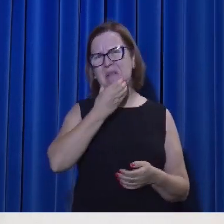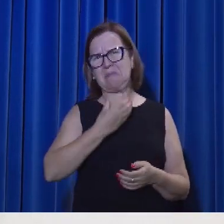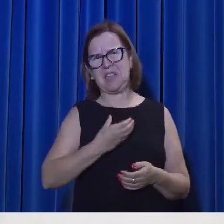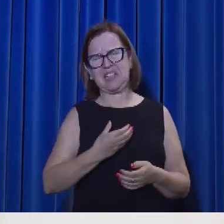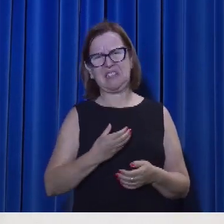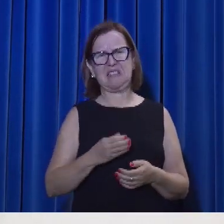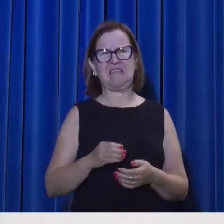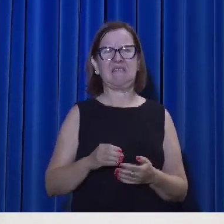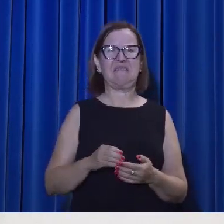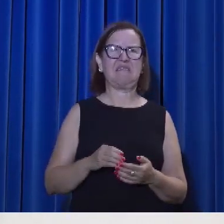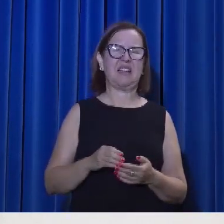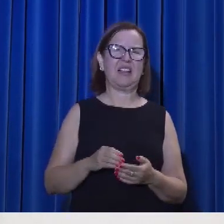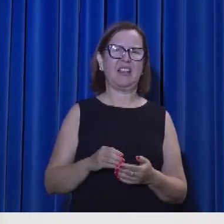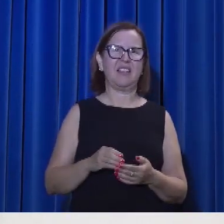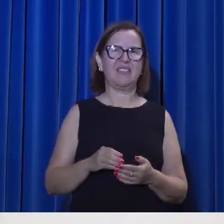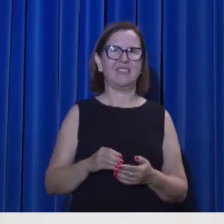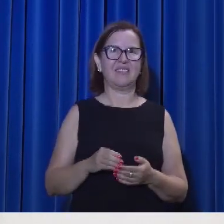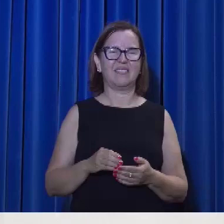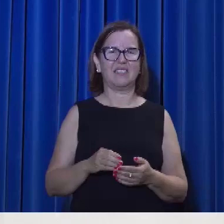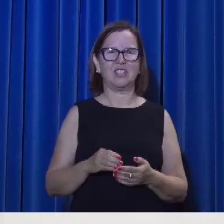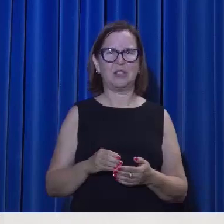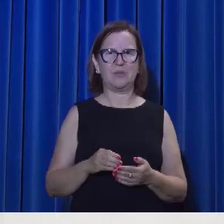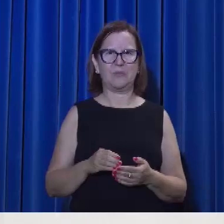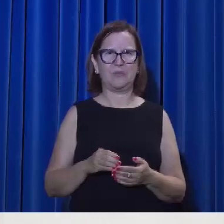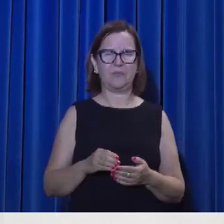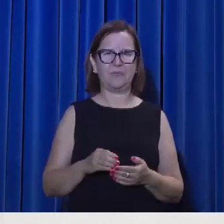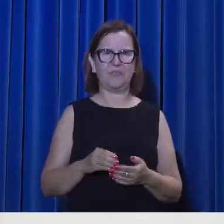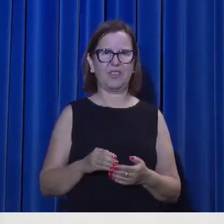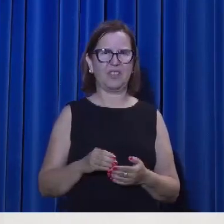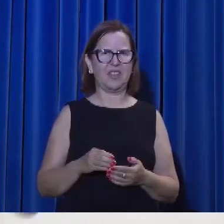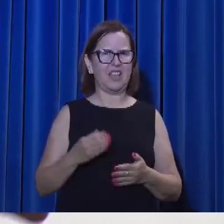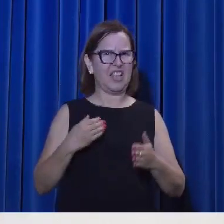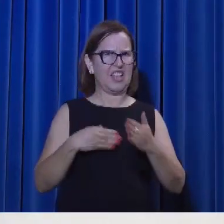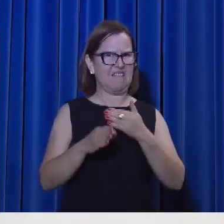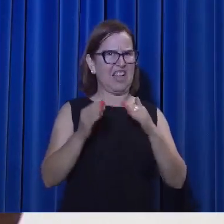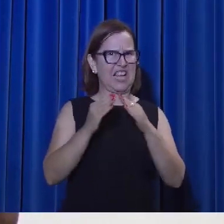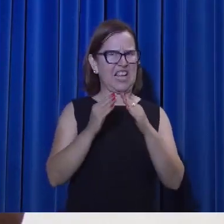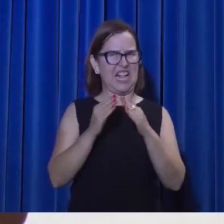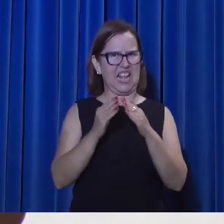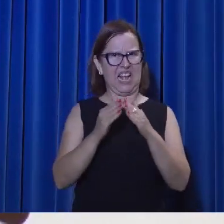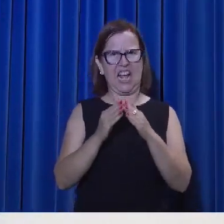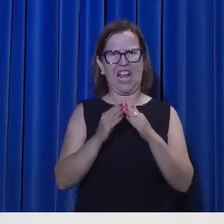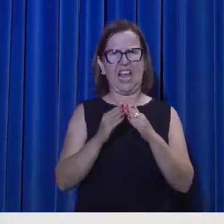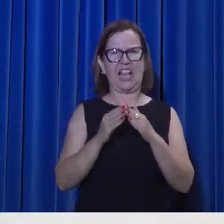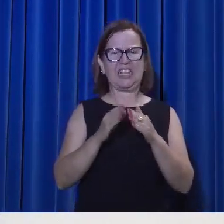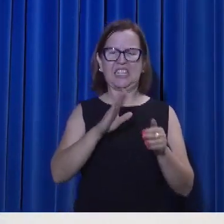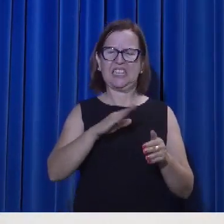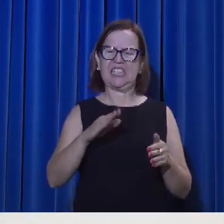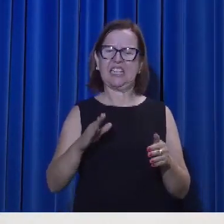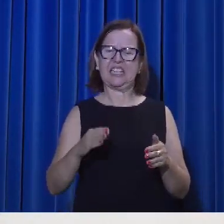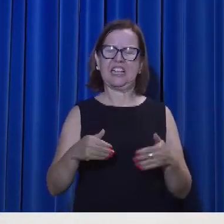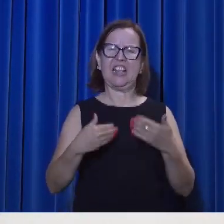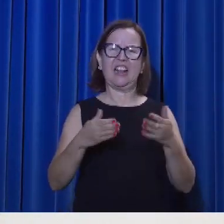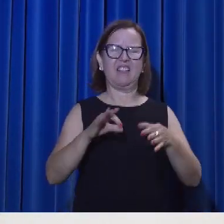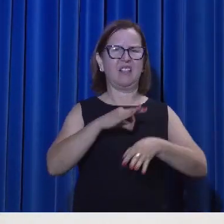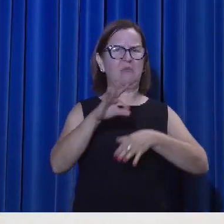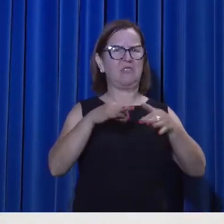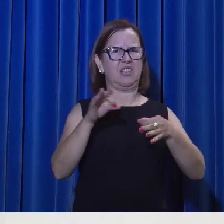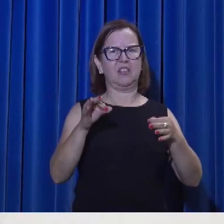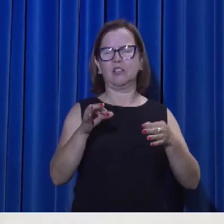o nariz, e que entra todo dia, num dia, na casa de todas as crianças, pela chaminé do mundo, se a criança foi bonzinha e dá um